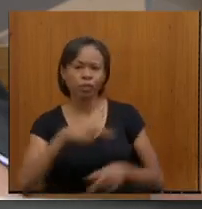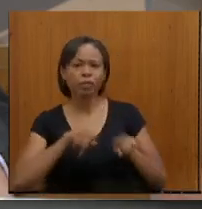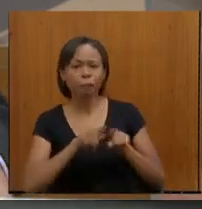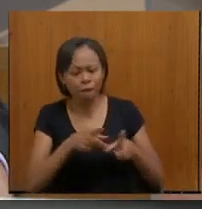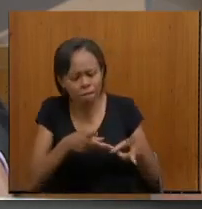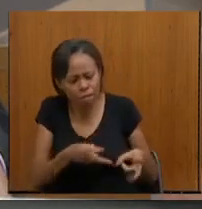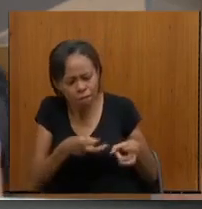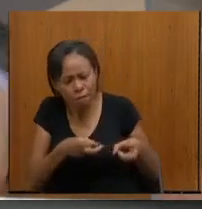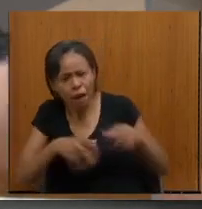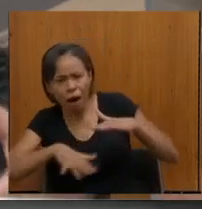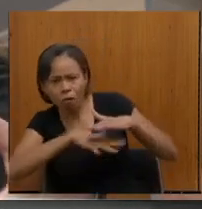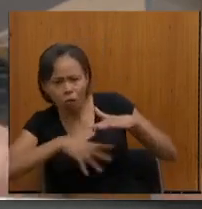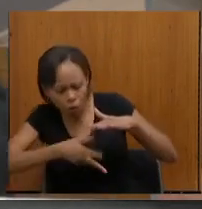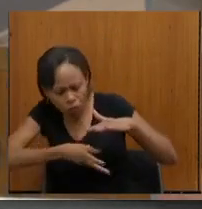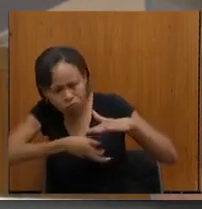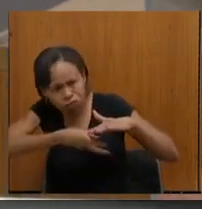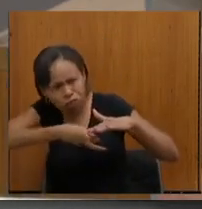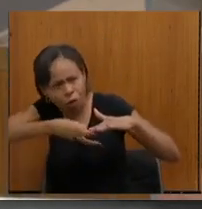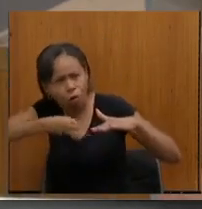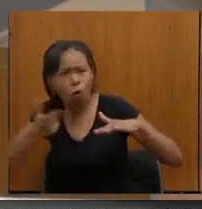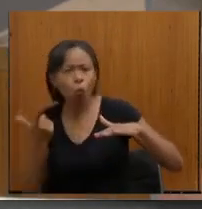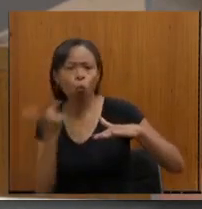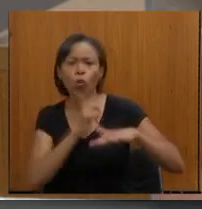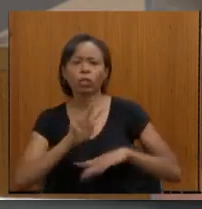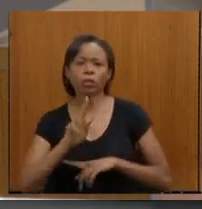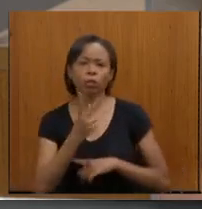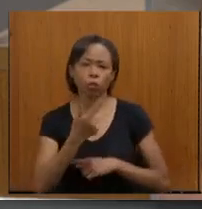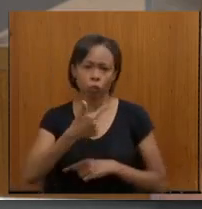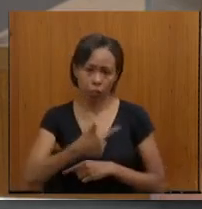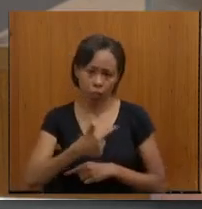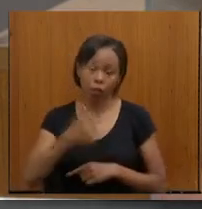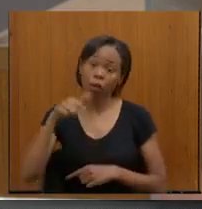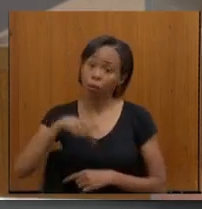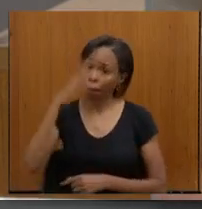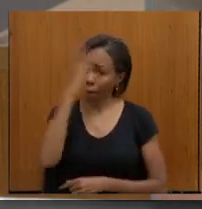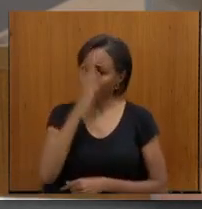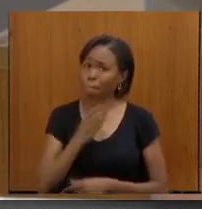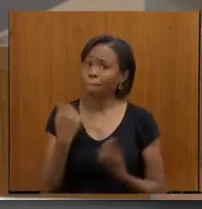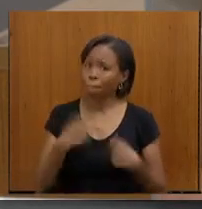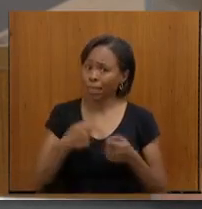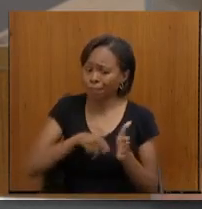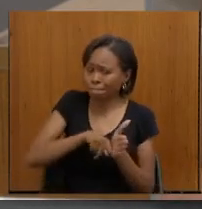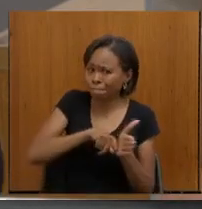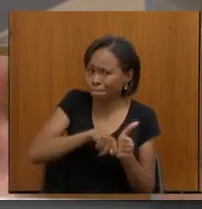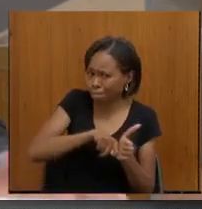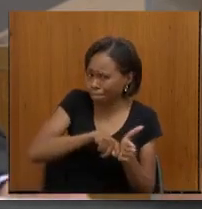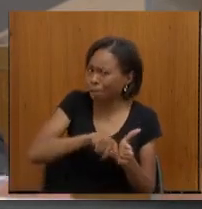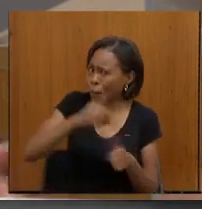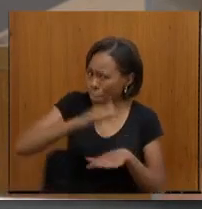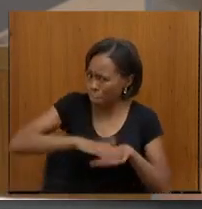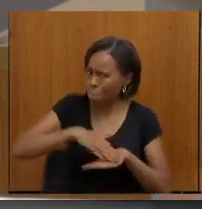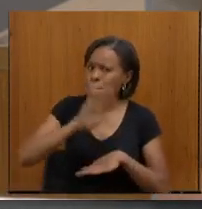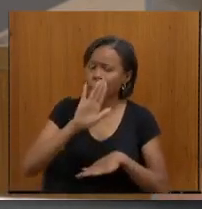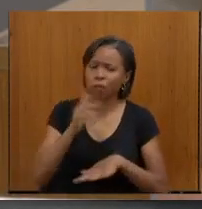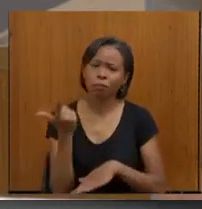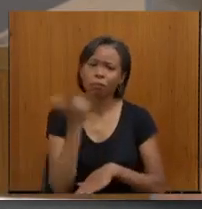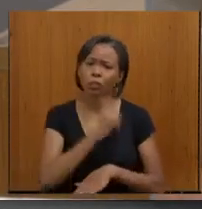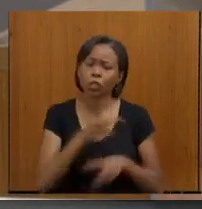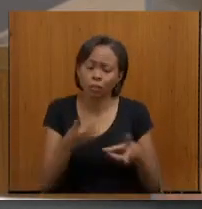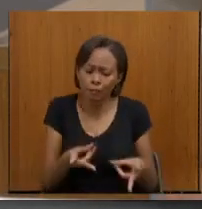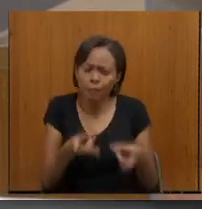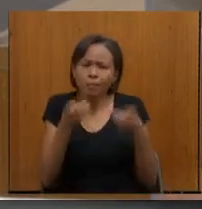Brasil por exemplo precisa conhecer mais a fundo para dar conta de extrair hidrogênio na forma